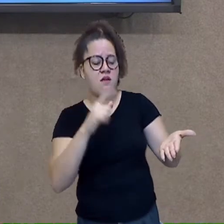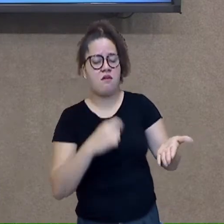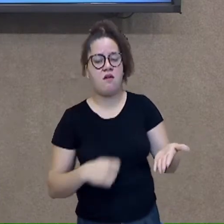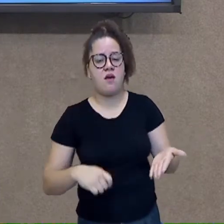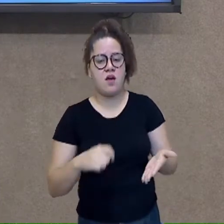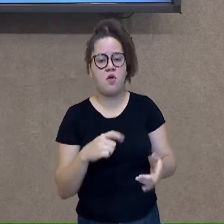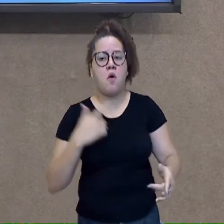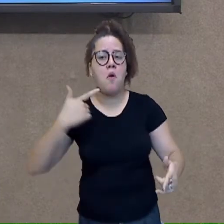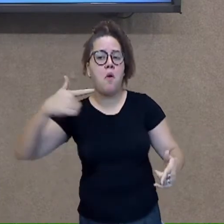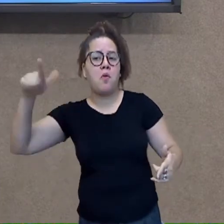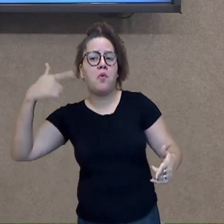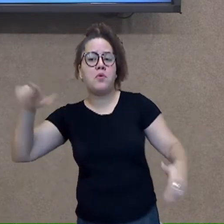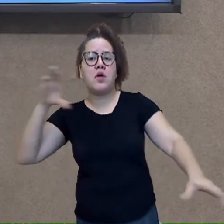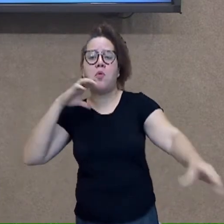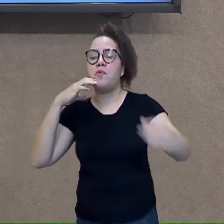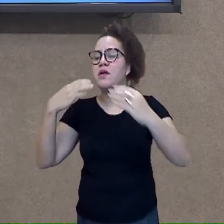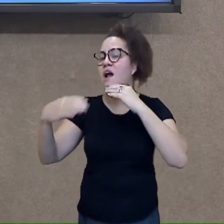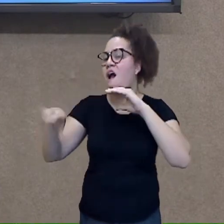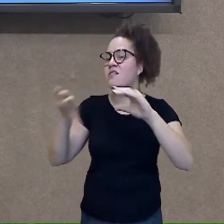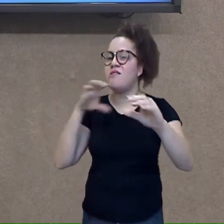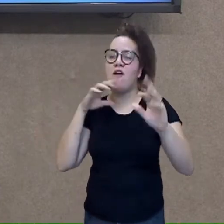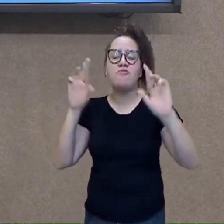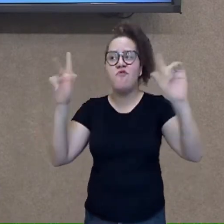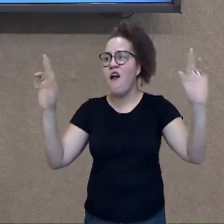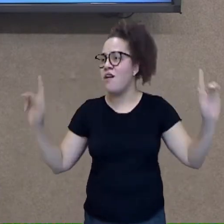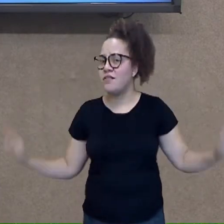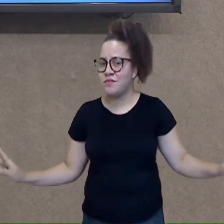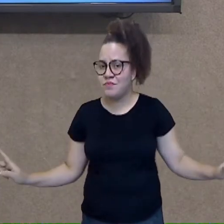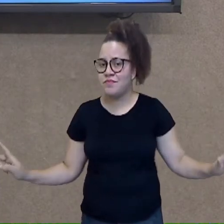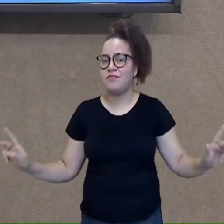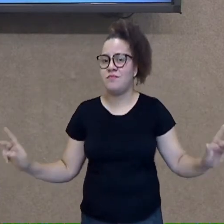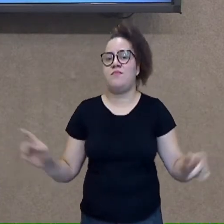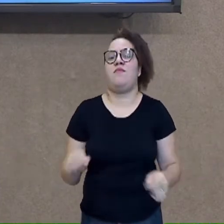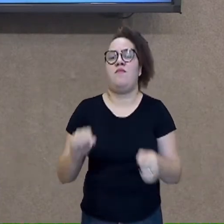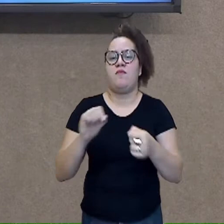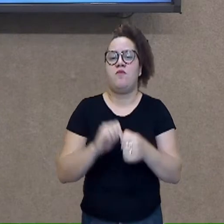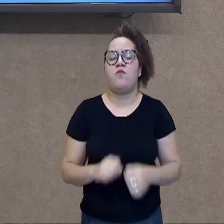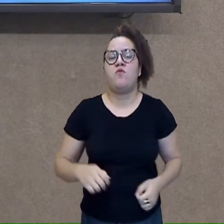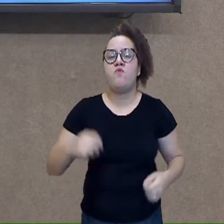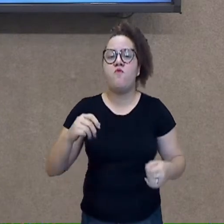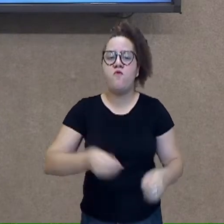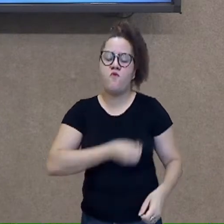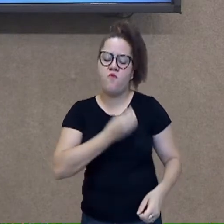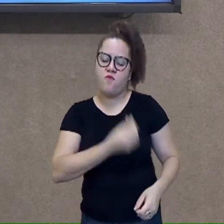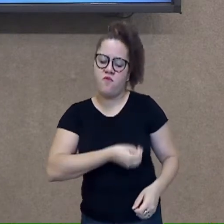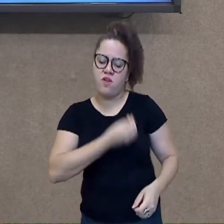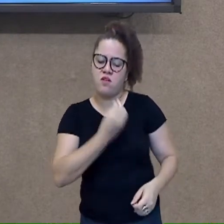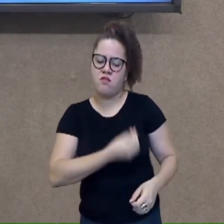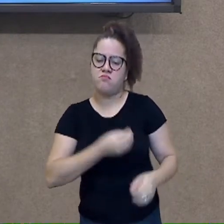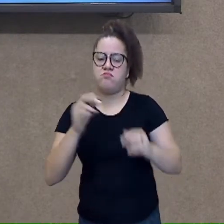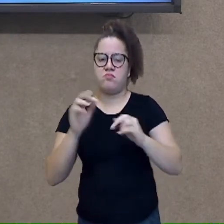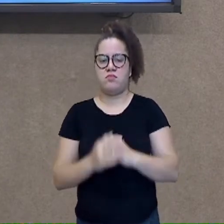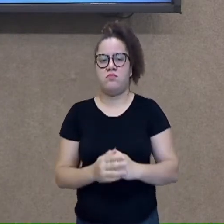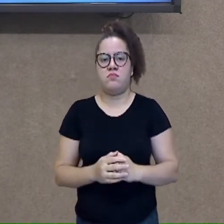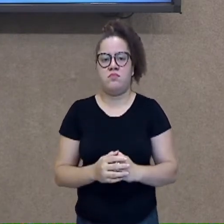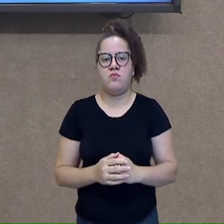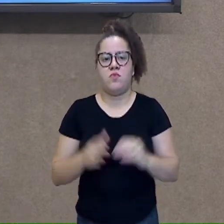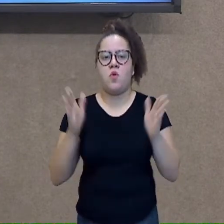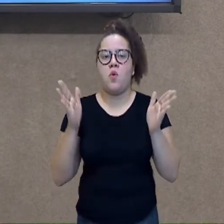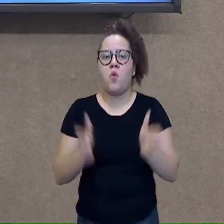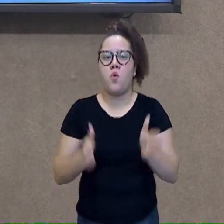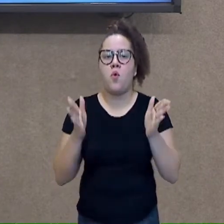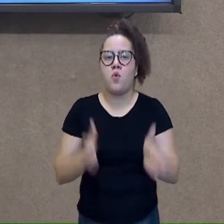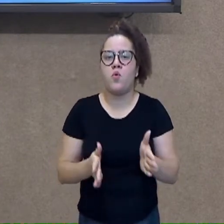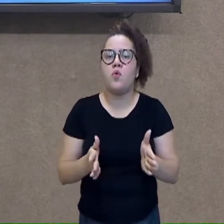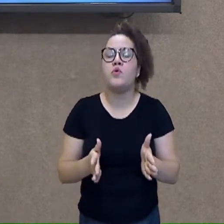de comunicação. Nós conseguimos registrar aquilo que nós vivemos. Então, isso para cada povo, hoje, tanto que nós